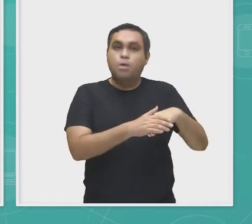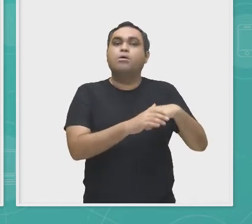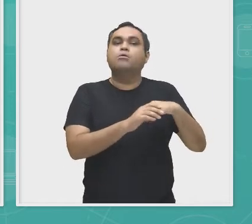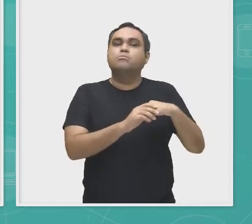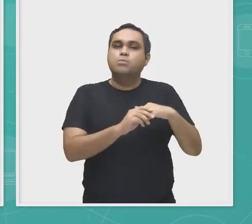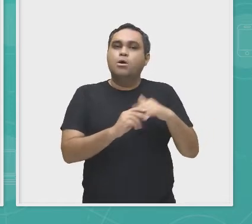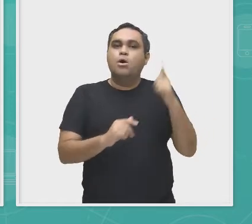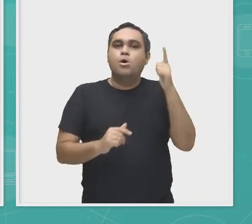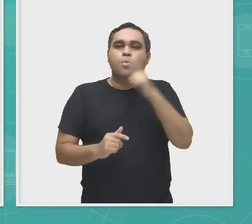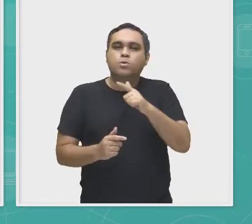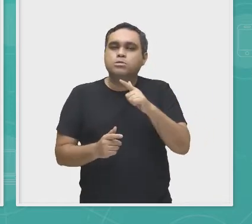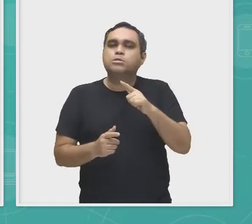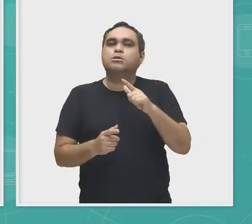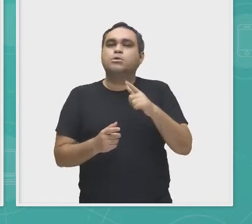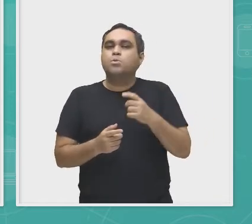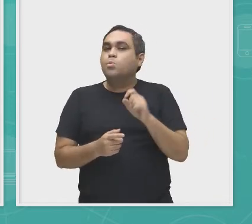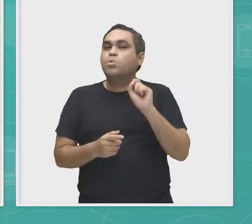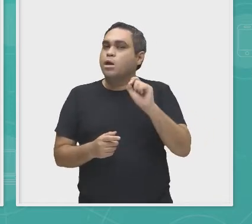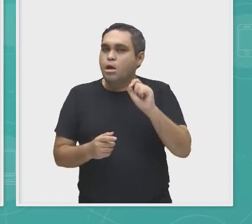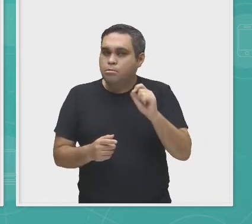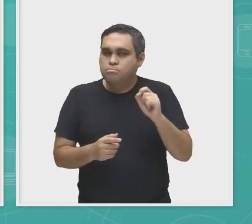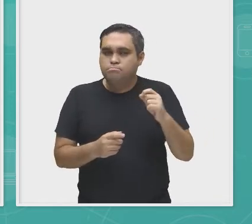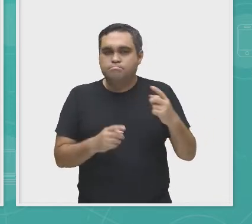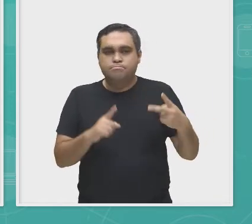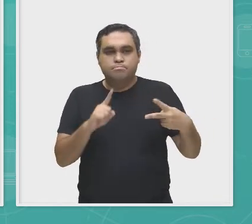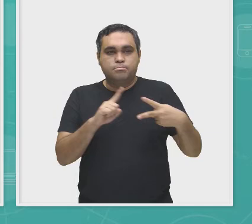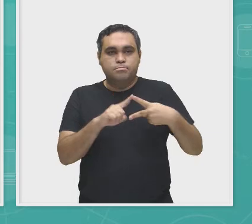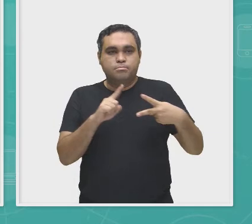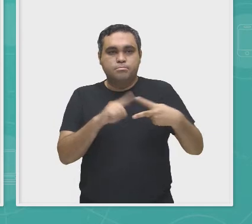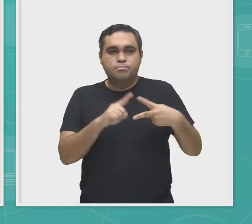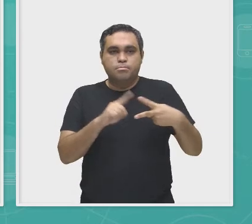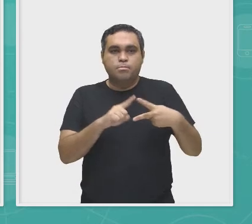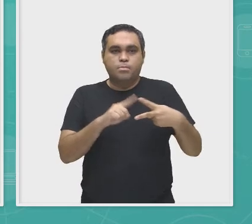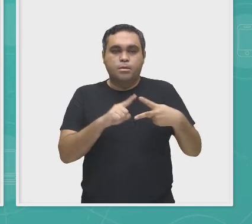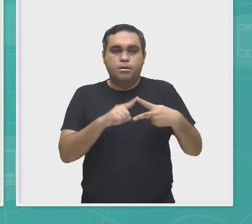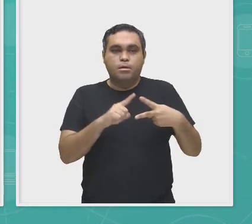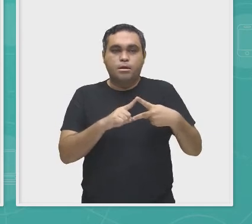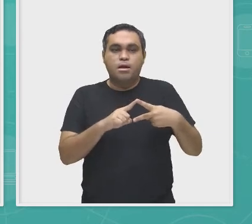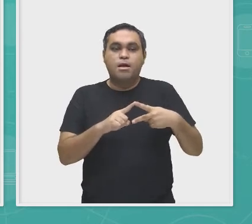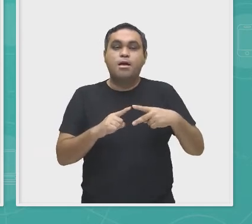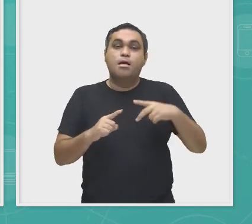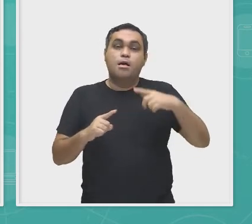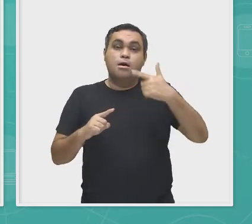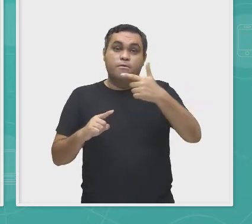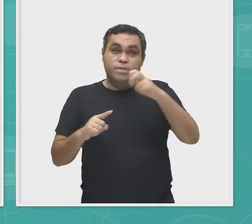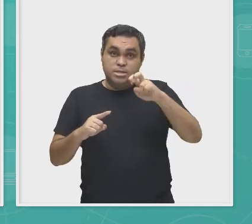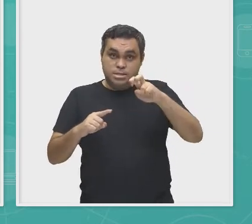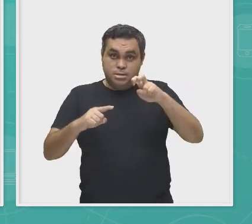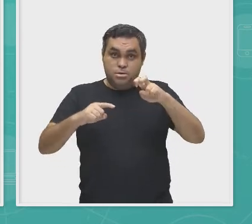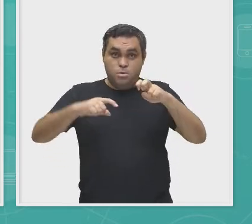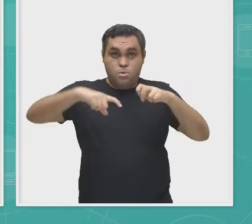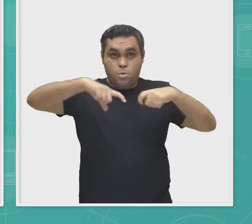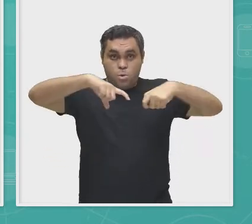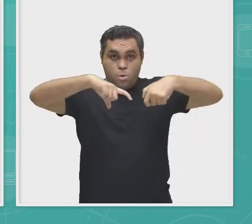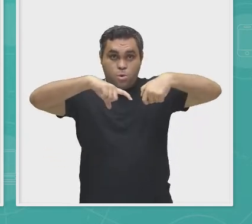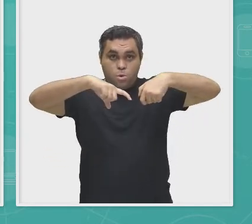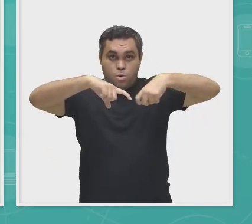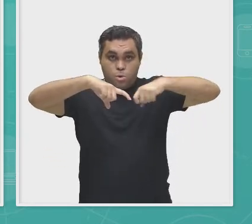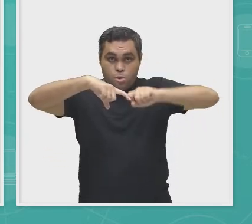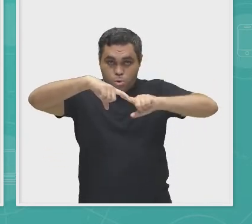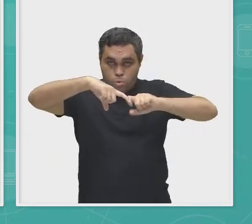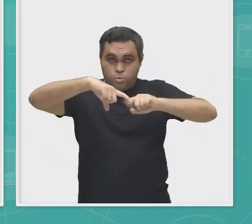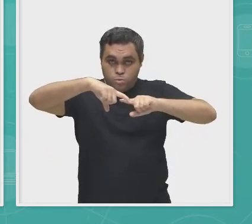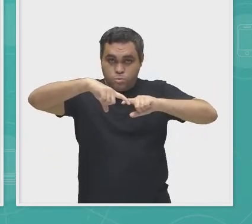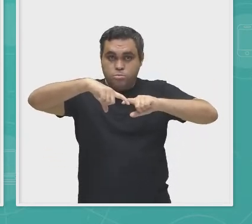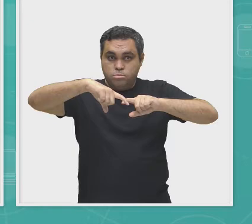desempenho durante o campeonato. Ele fez, né, tem 25 gols pró